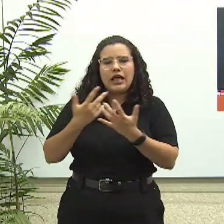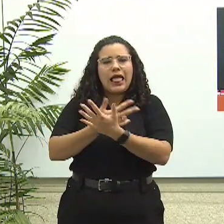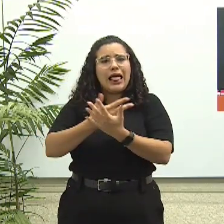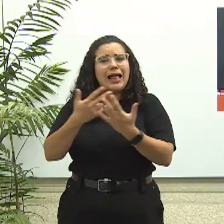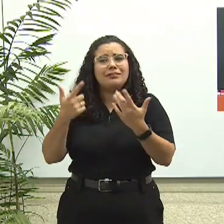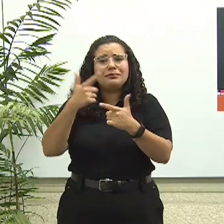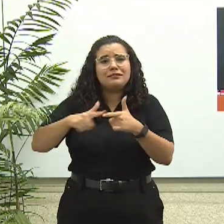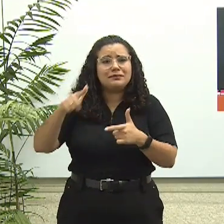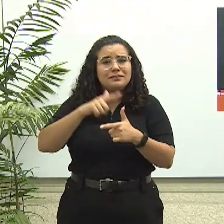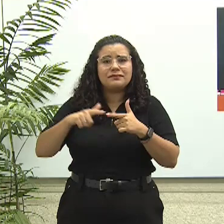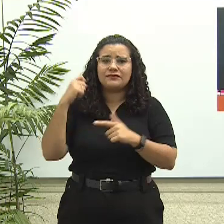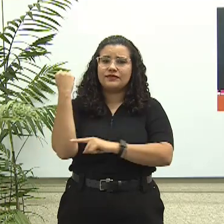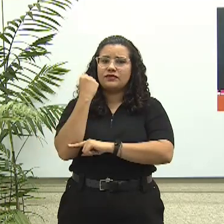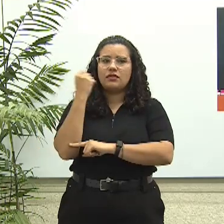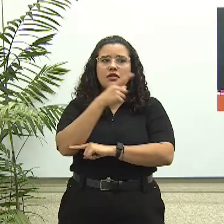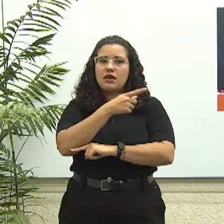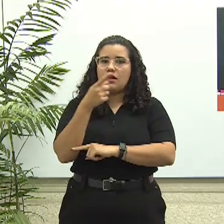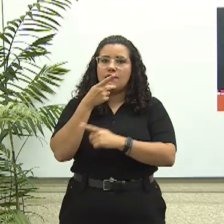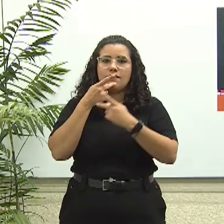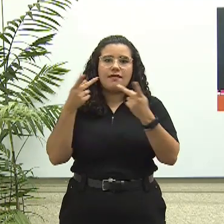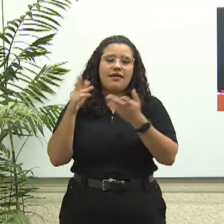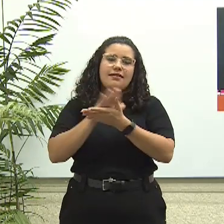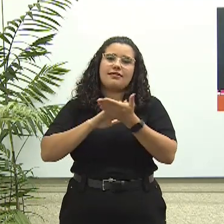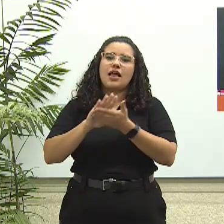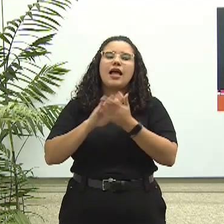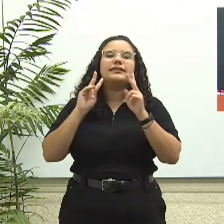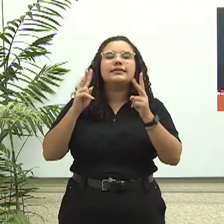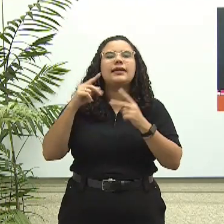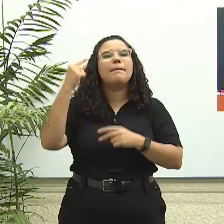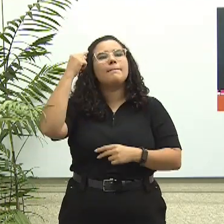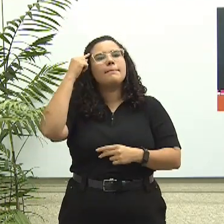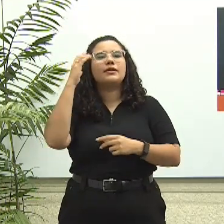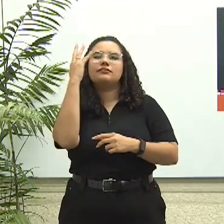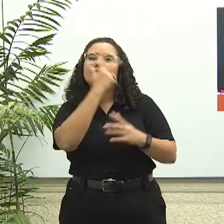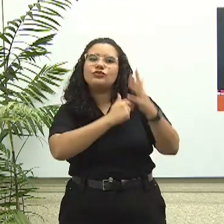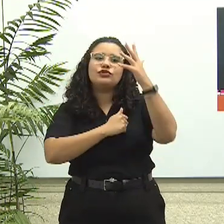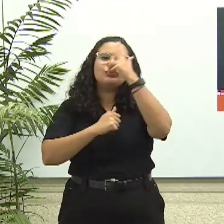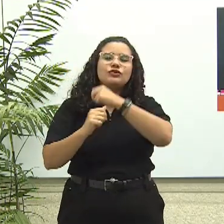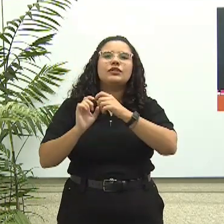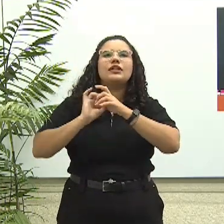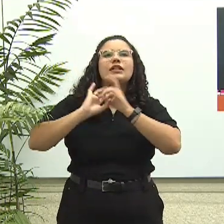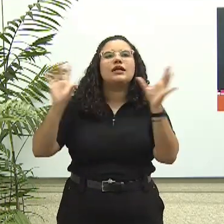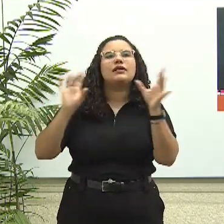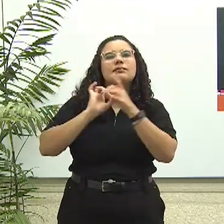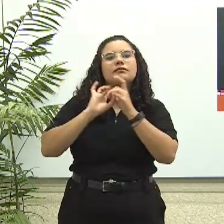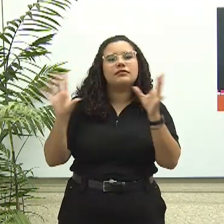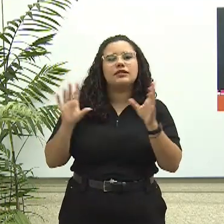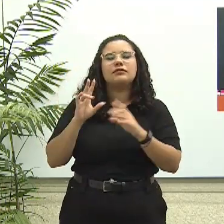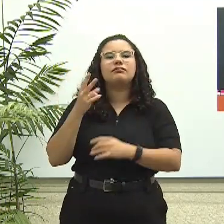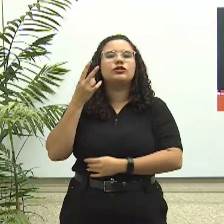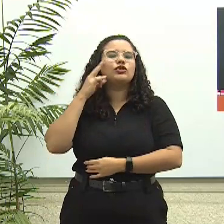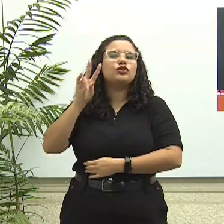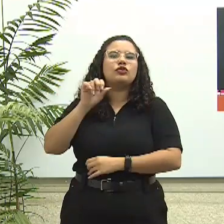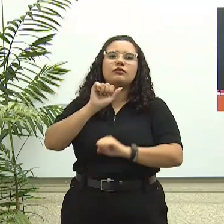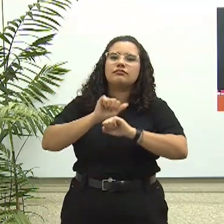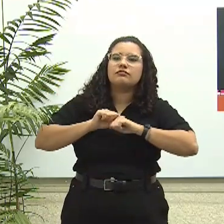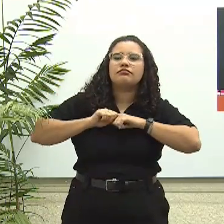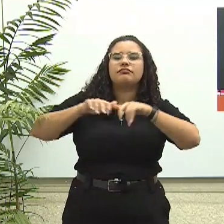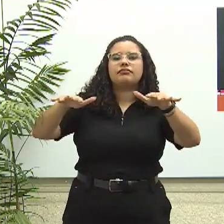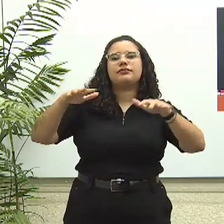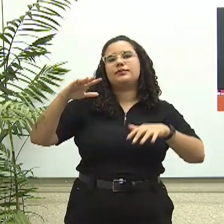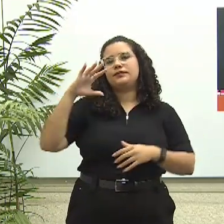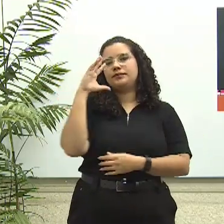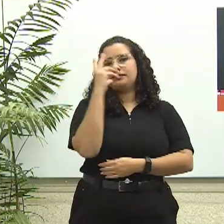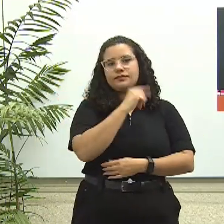então isso não se fala É sempre um romantismo neoliberal empacotado aí de um storytelling né